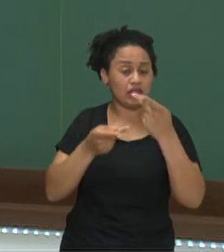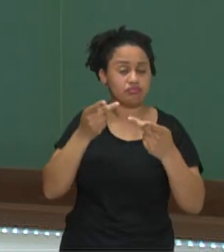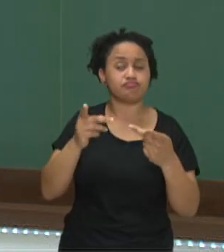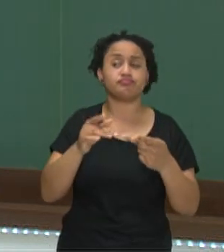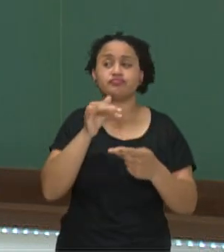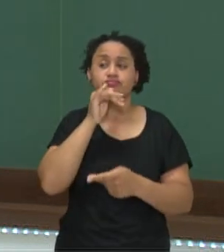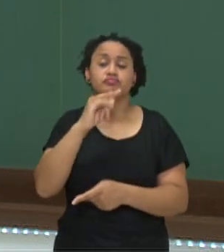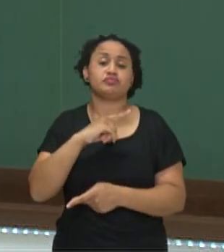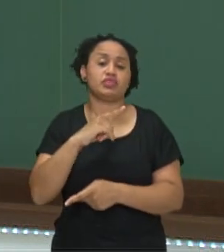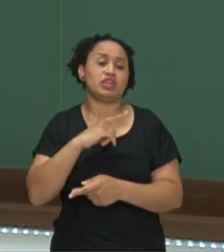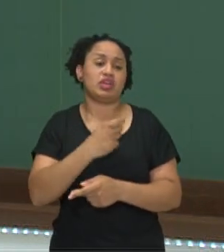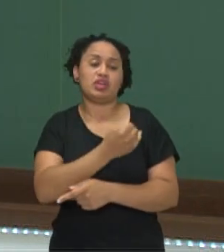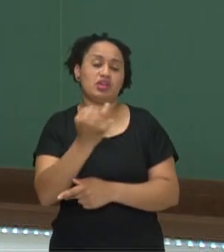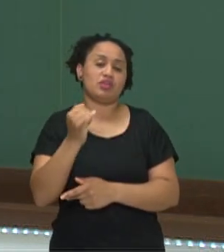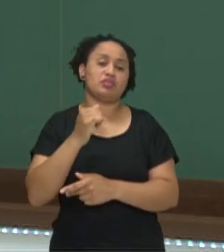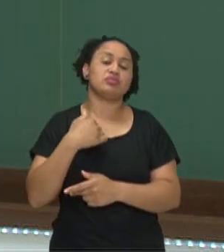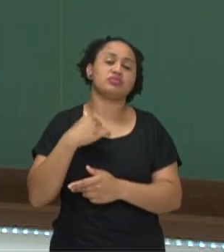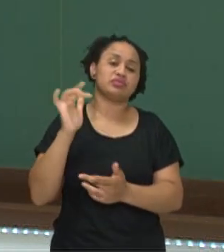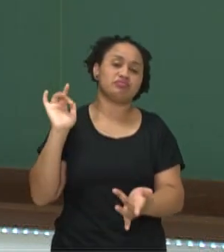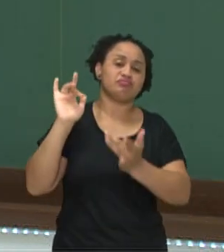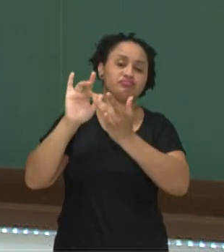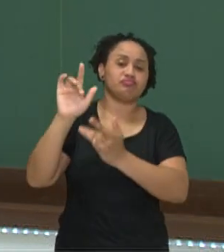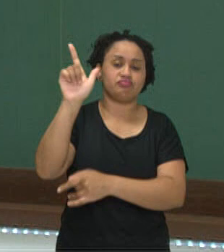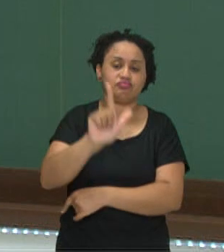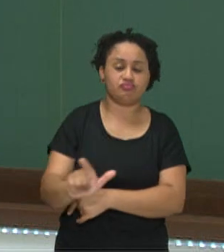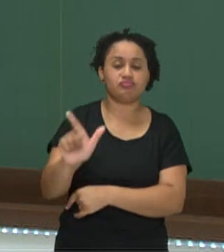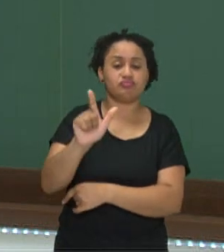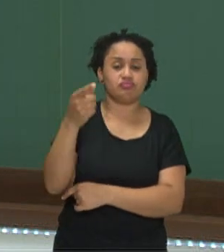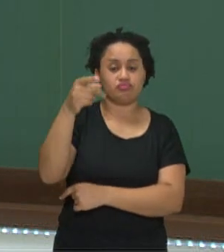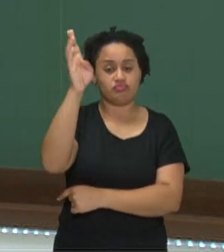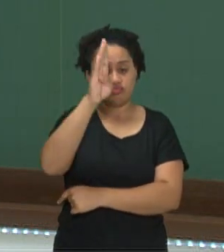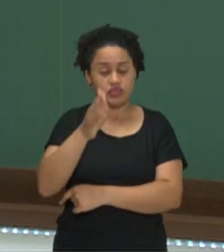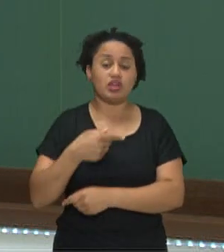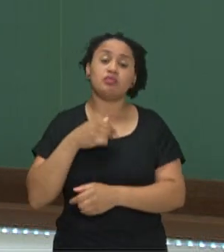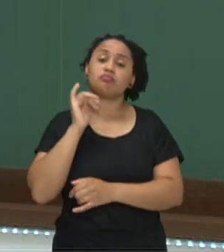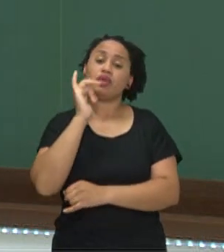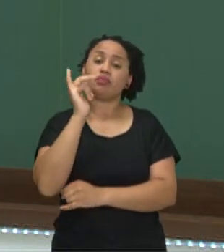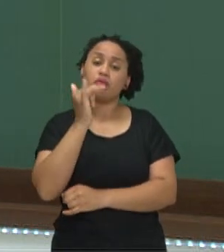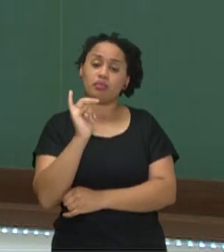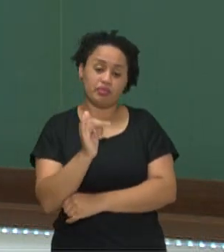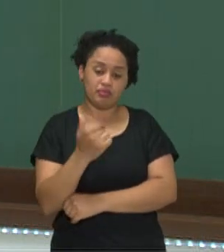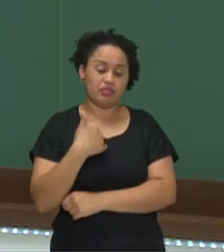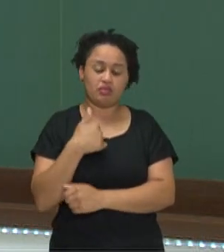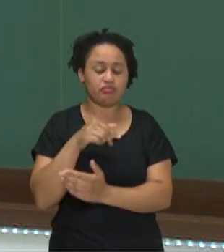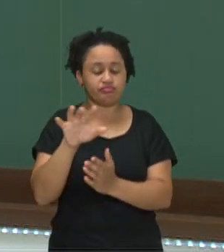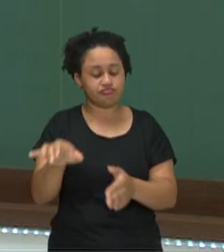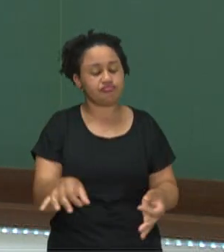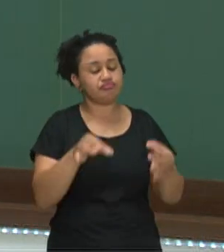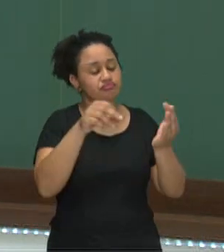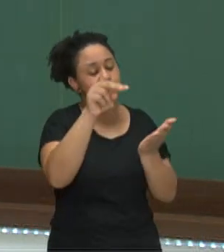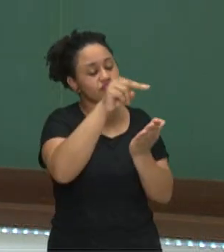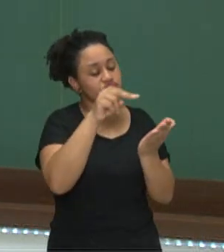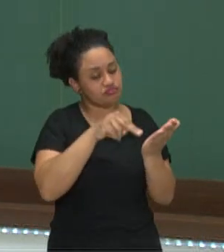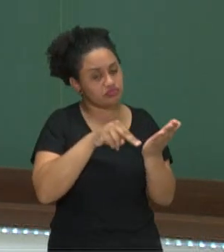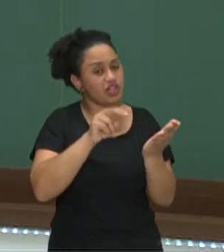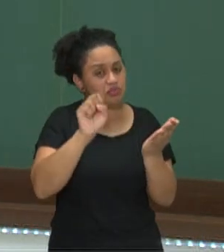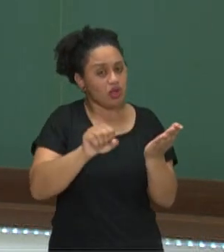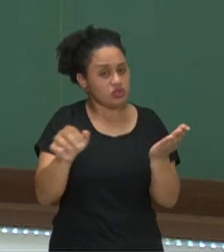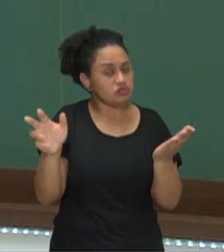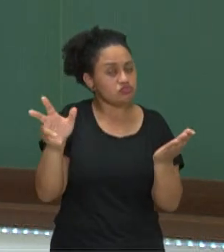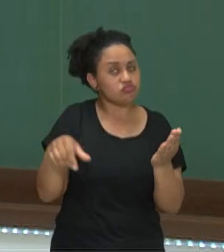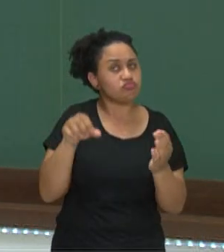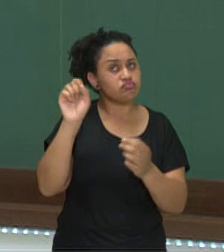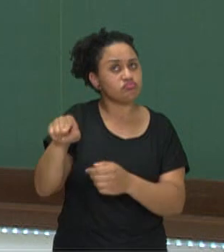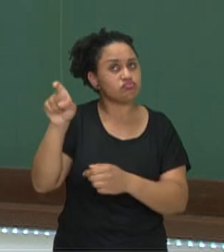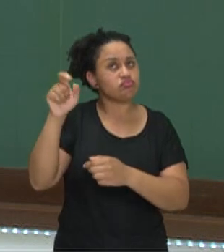por exemplo, os clássicos da literatura brasileira que foram narrados e ao invés de fazer a leitura, você pode ouvir esses